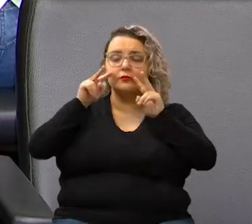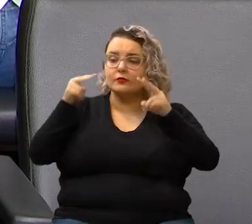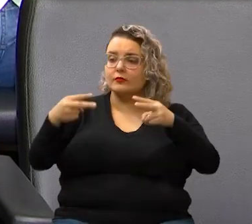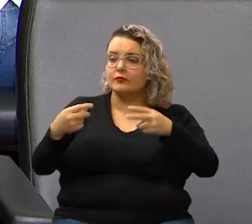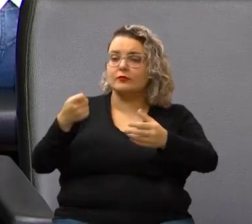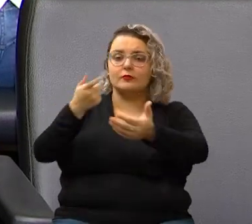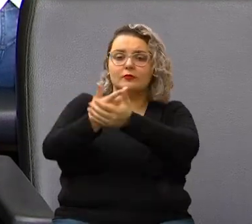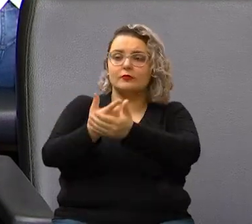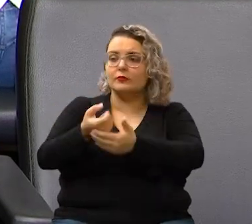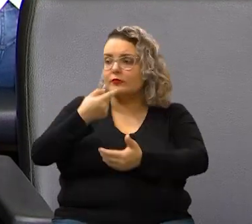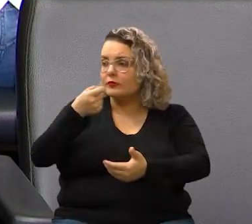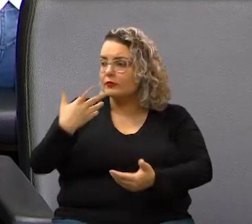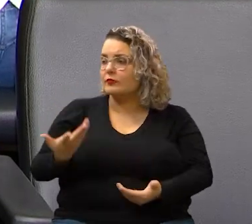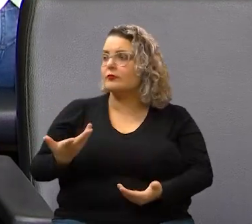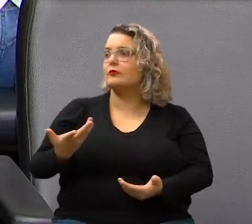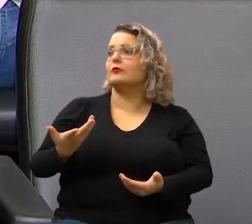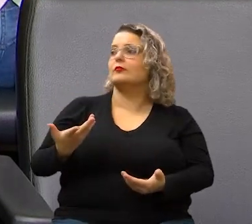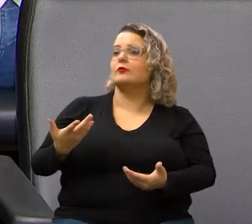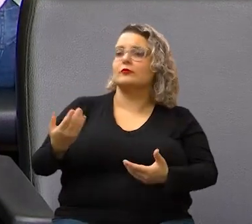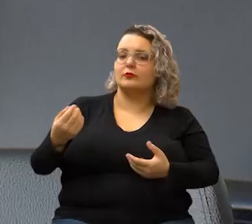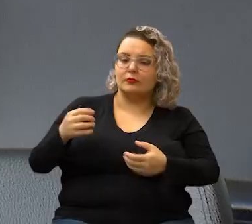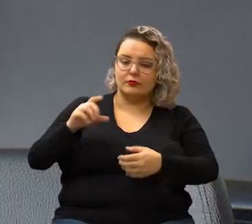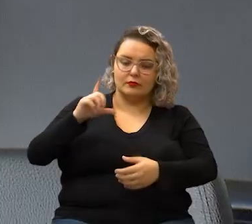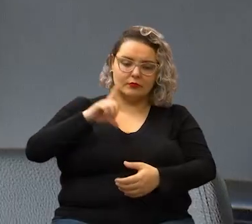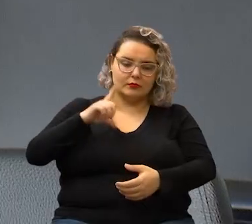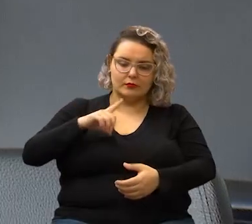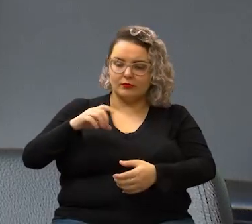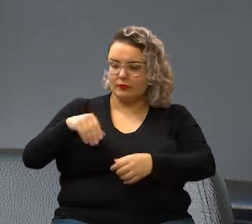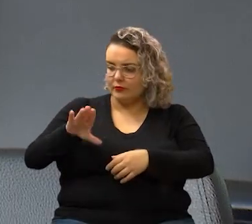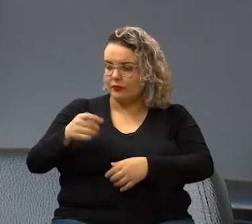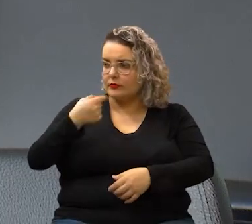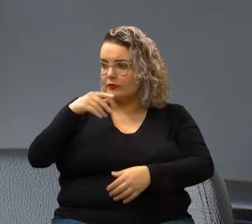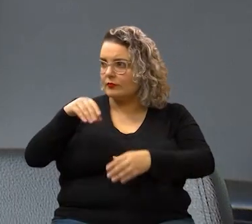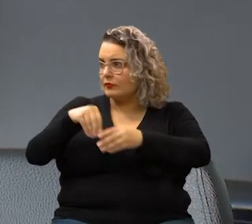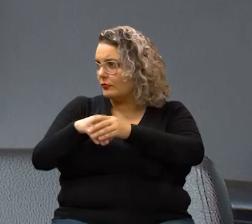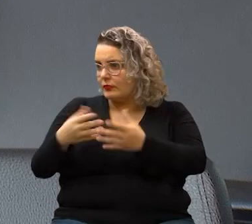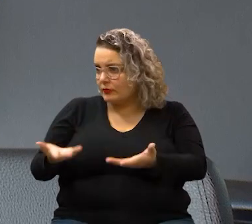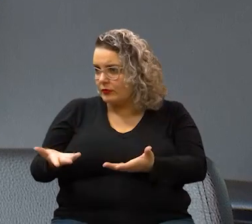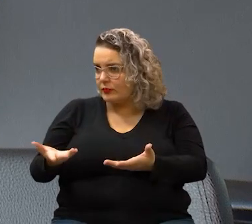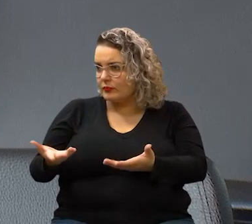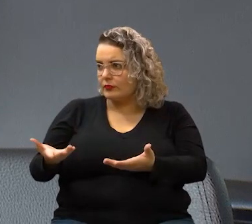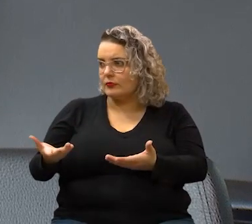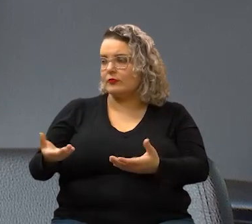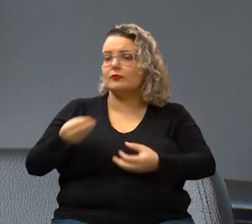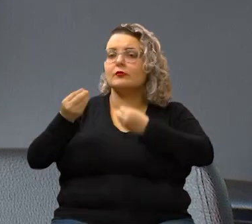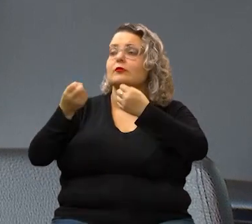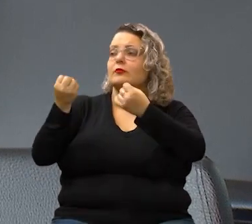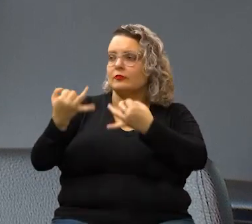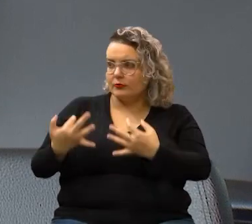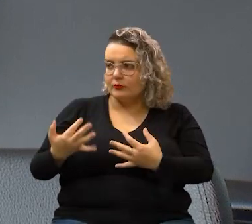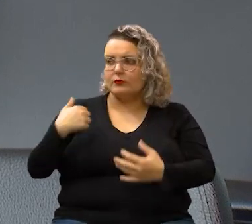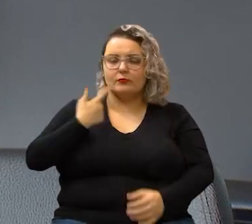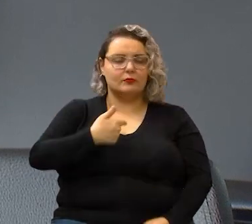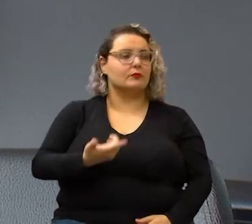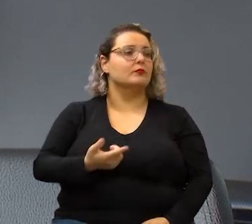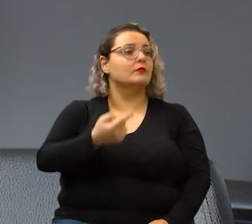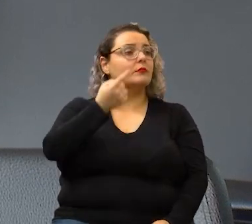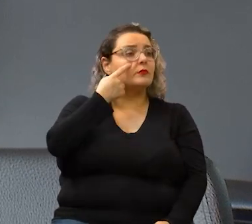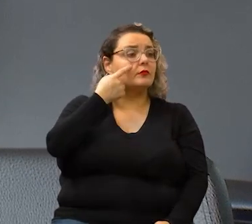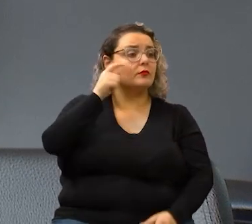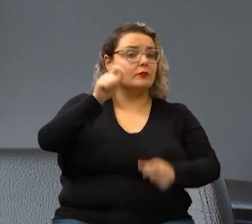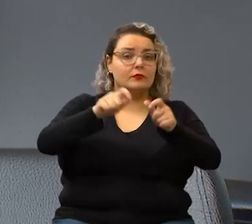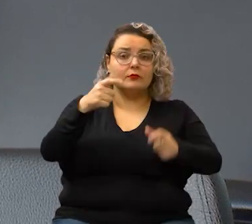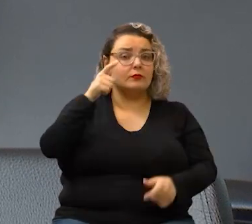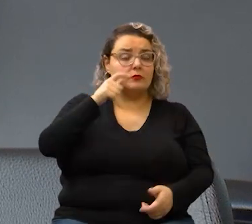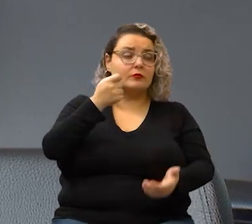você enxergou? E para você explicar um pouquinho mais sobre esse projeto. Então, esse projeto, Gabriel, eu comecei a ver que tinha pessoas